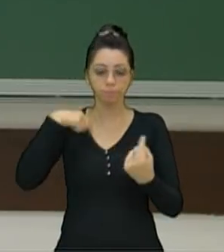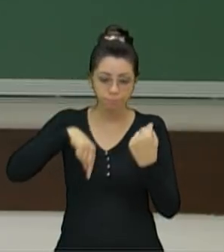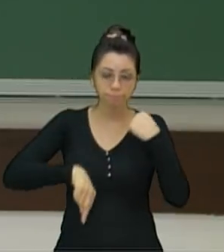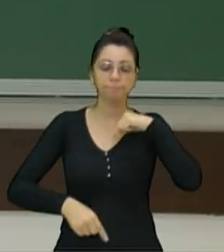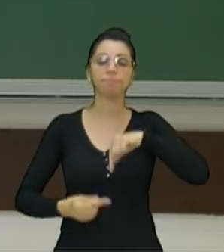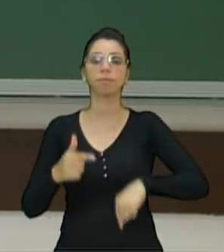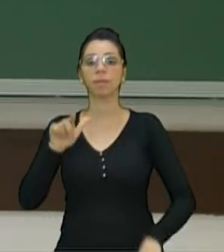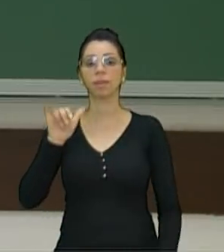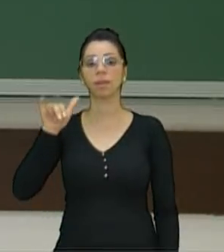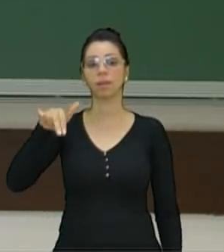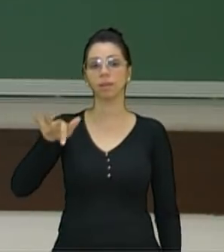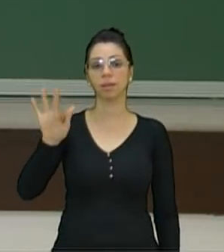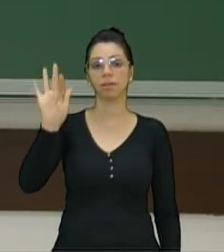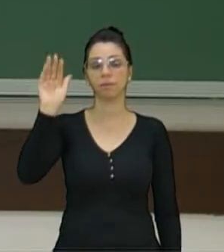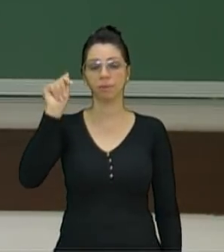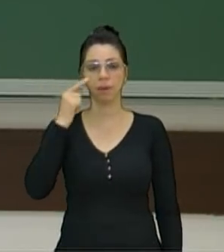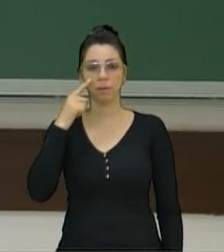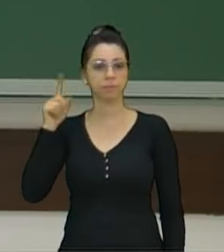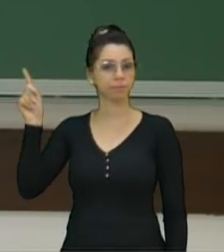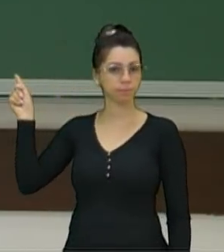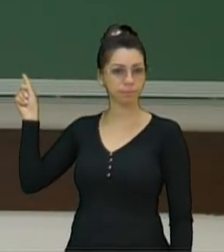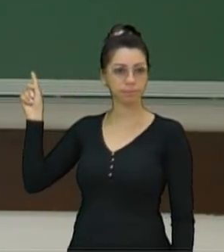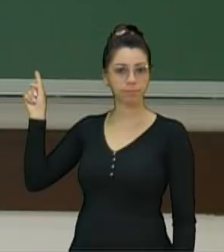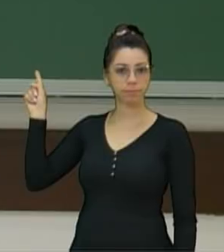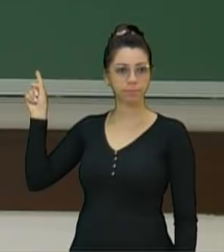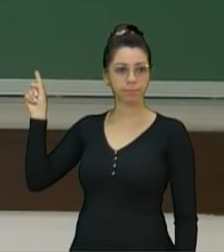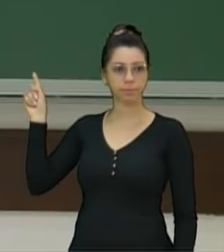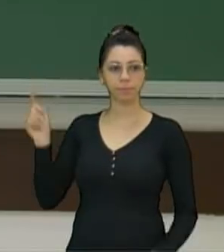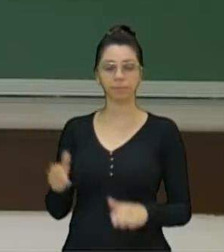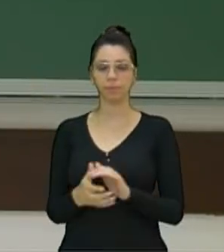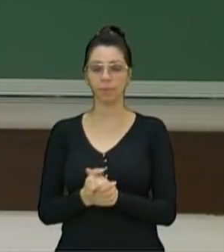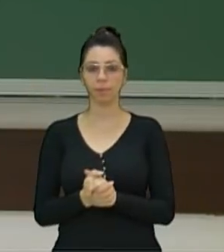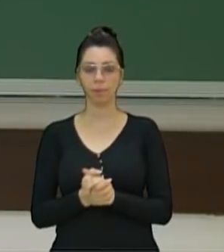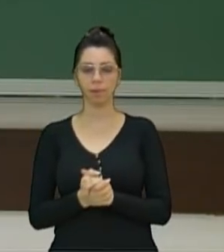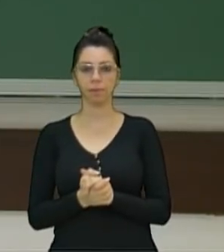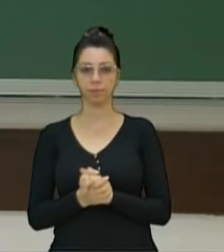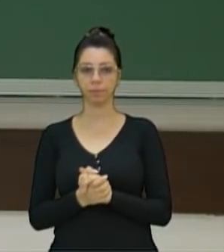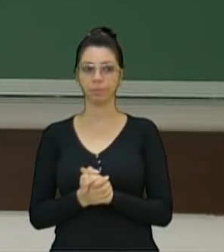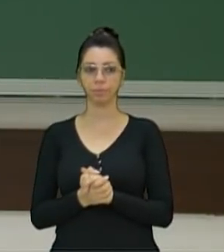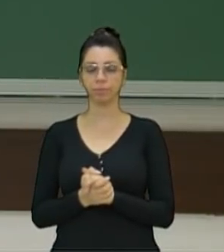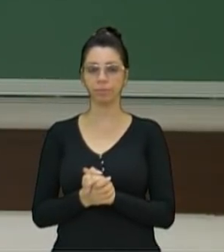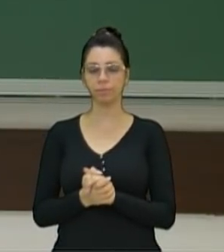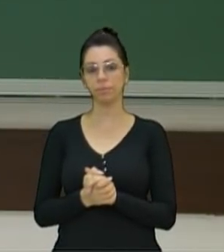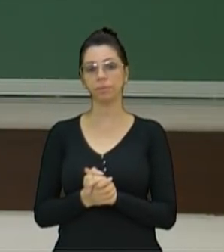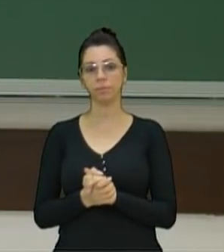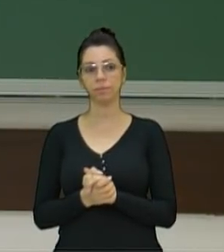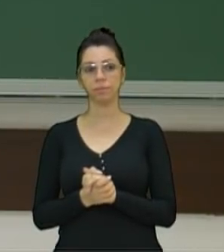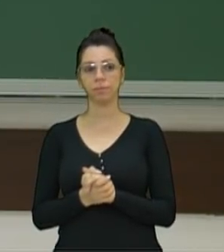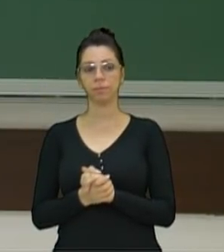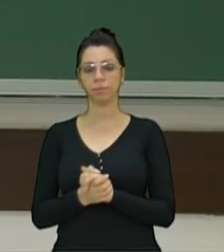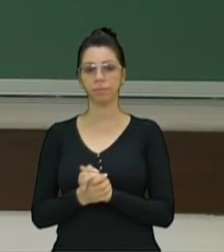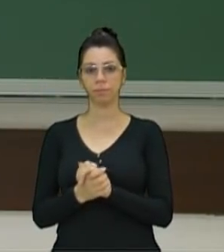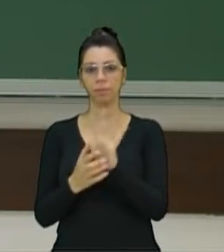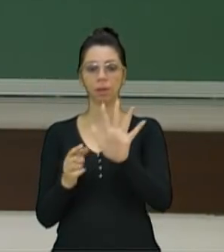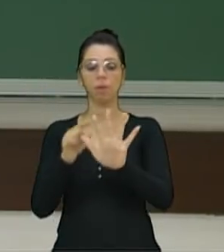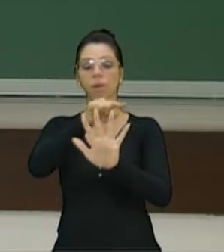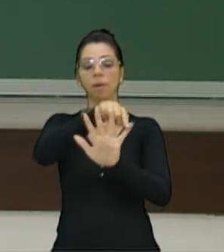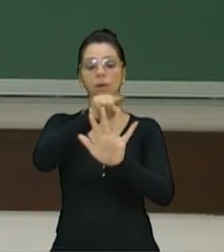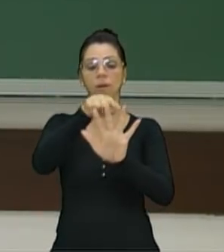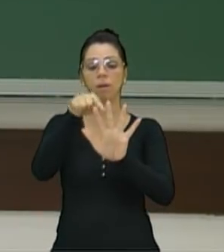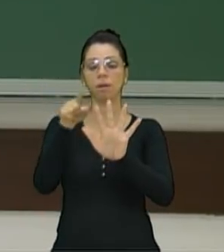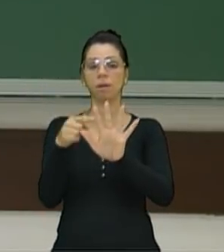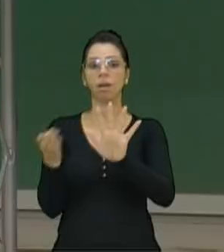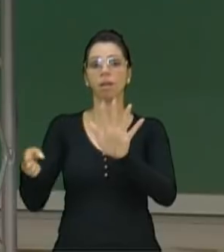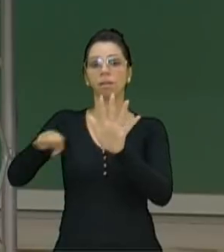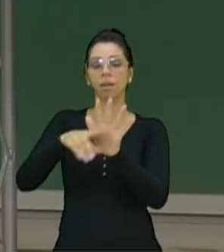da linfa, como a gente pode ver aqui, tá? Aqui, ó, ela tá chegando pelos vasos linfáticos e vai passar dentro de um linfonodo, né,